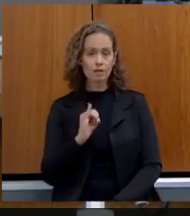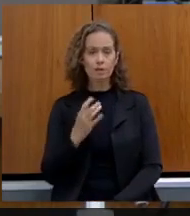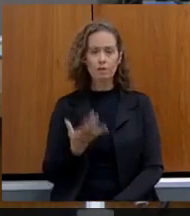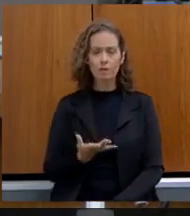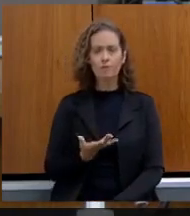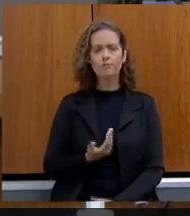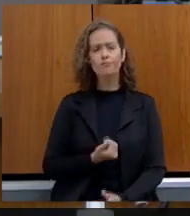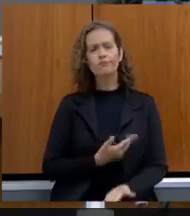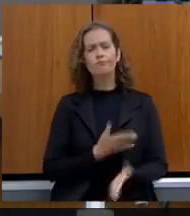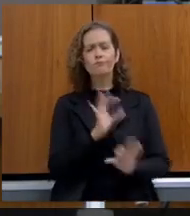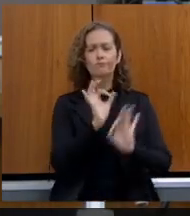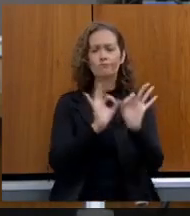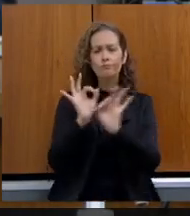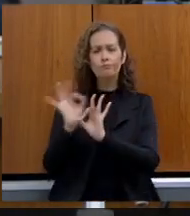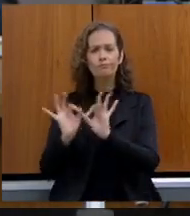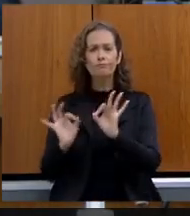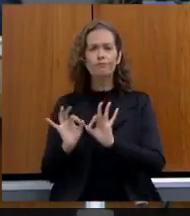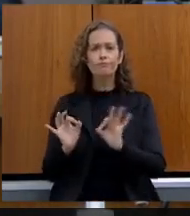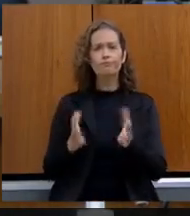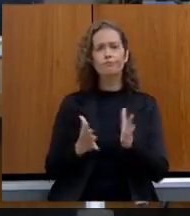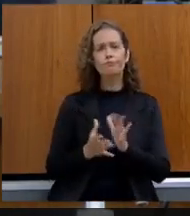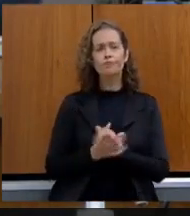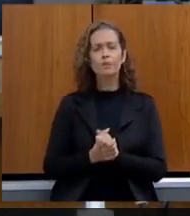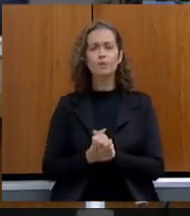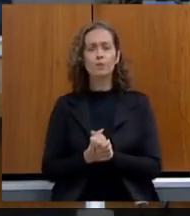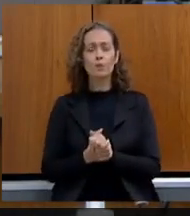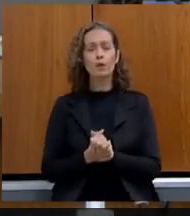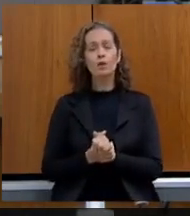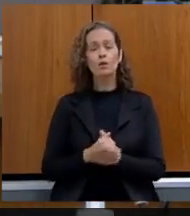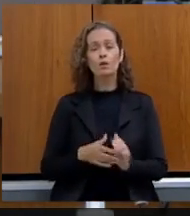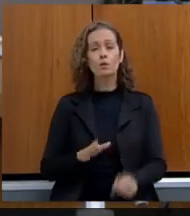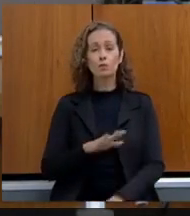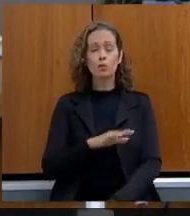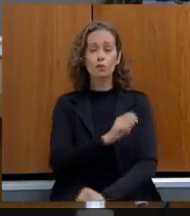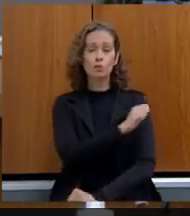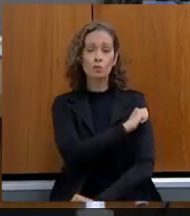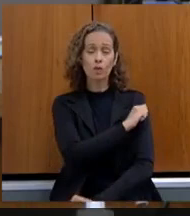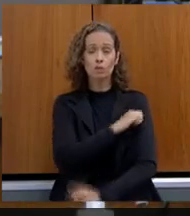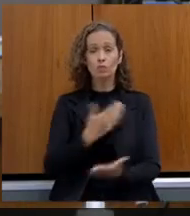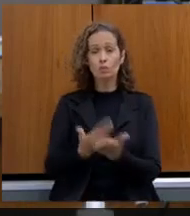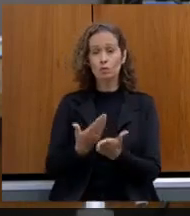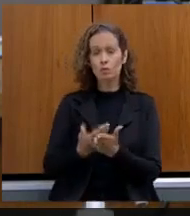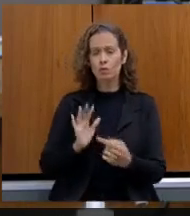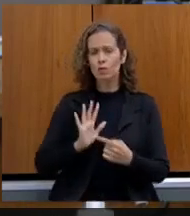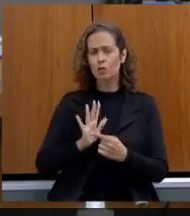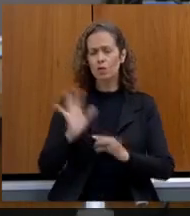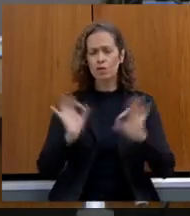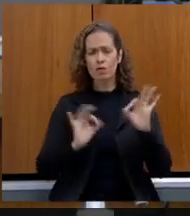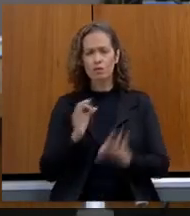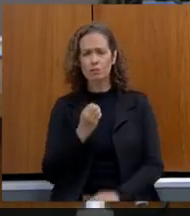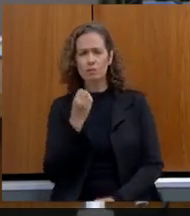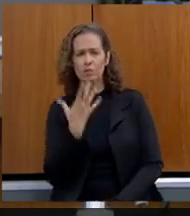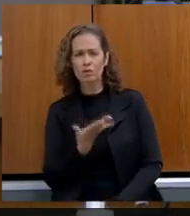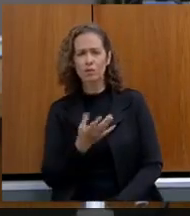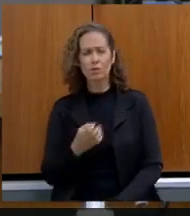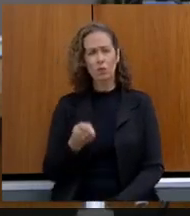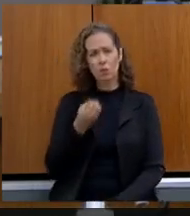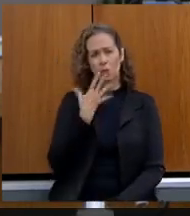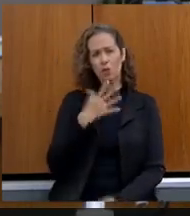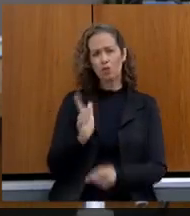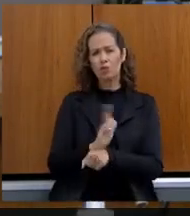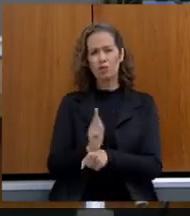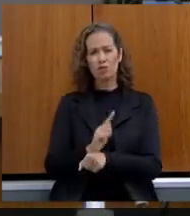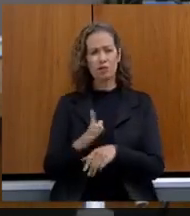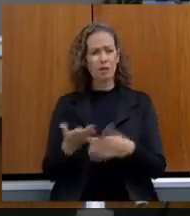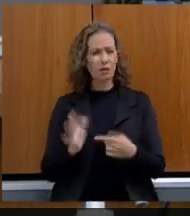eo mapeamento com 43 mil 649 estudantes não demonstra planejamento e boa gestão eu não sei o que a